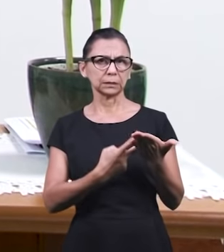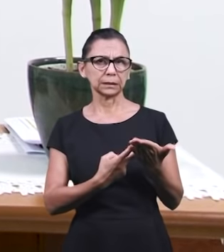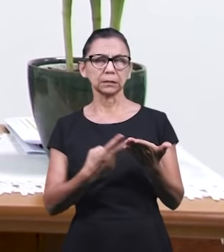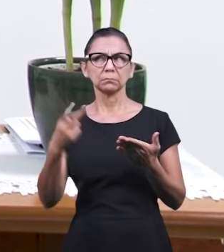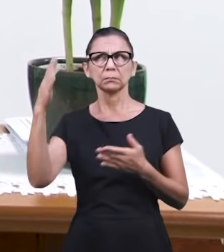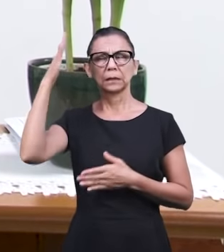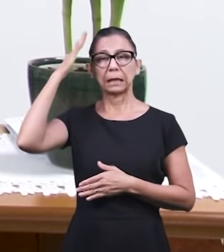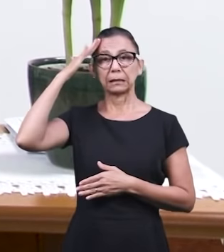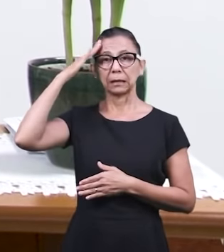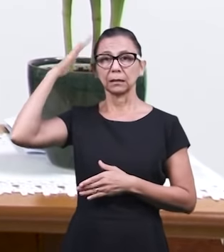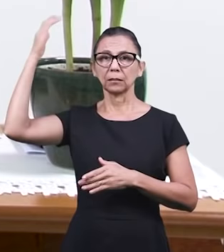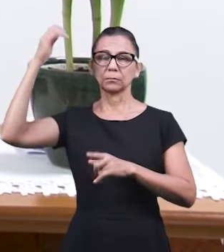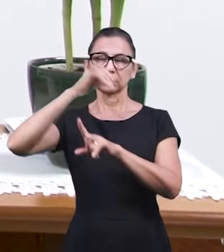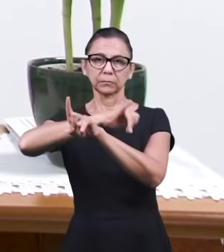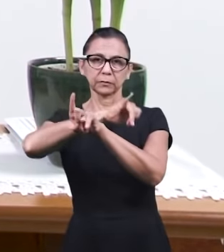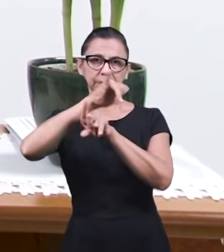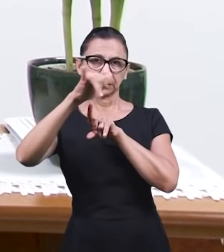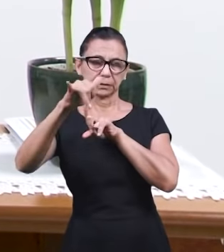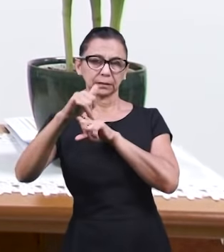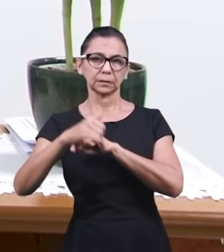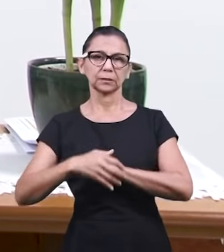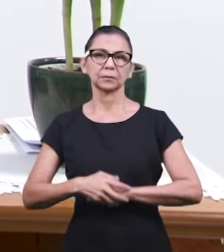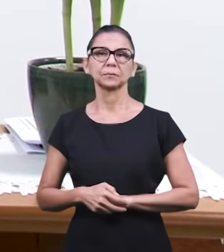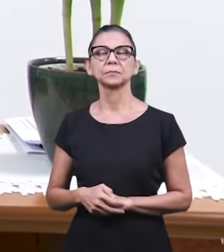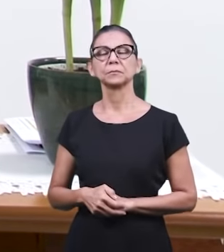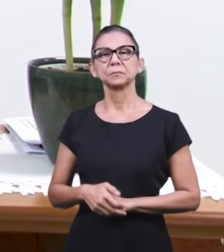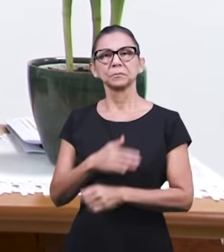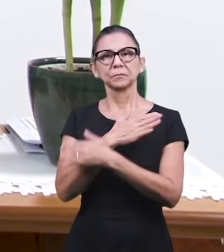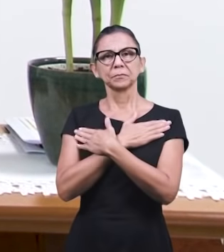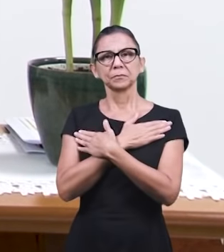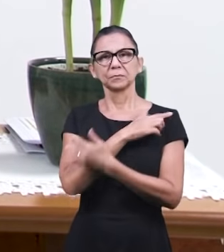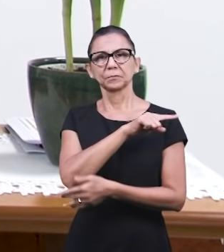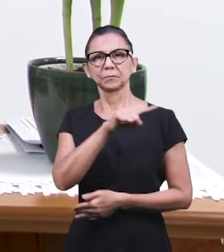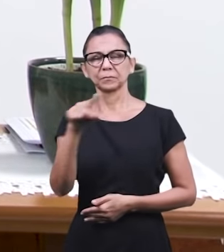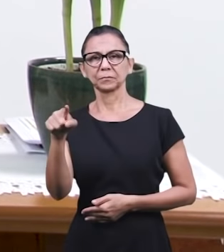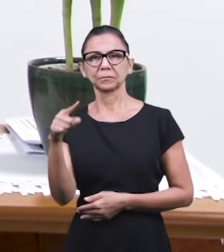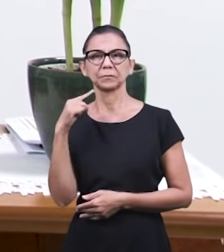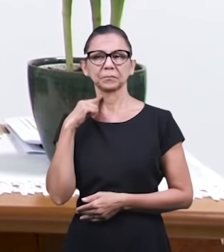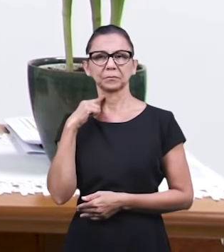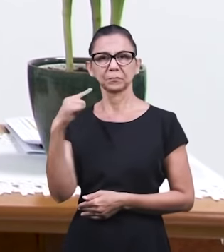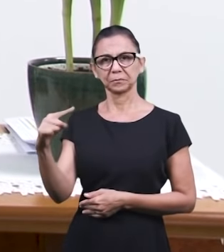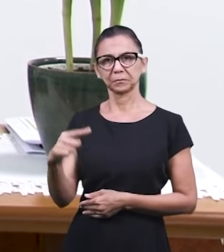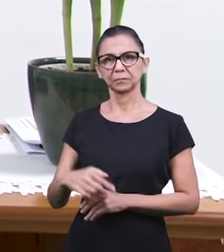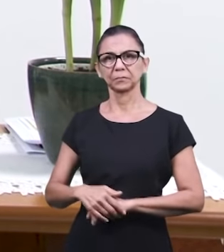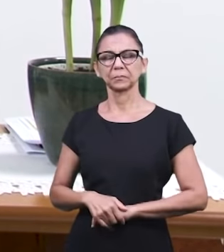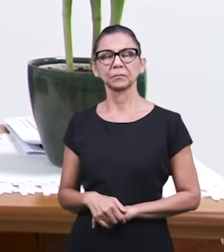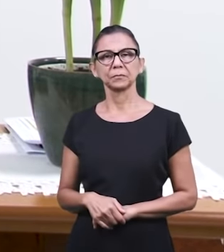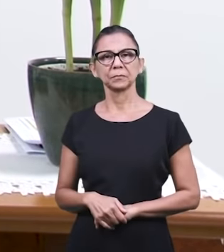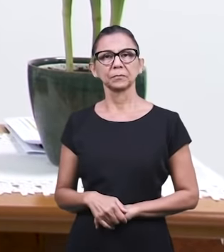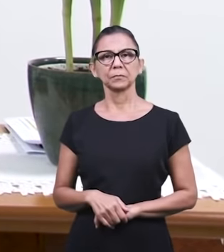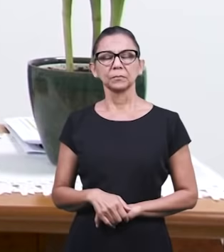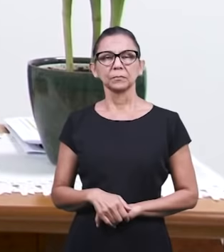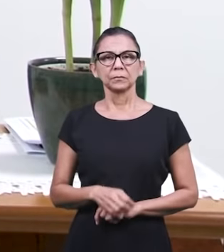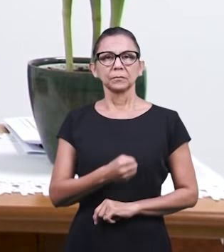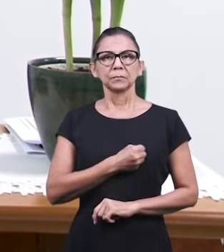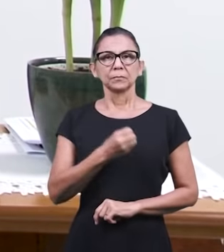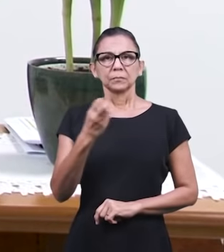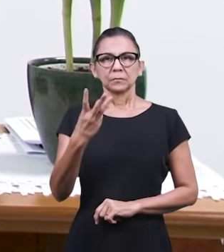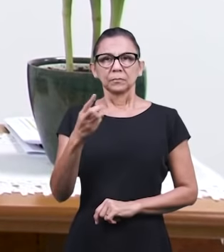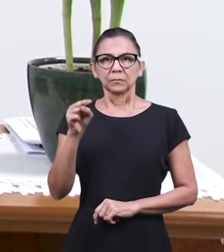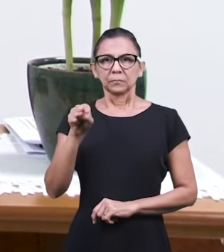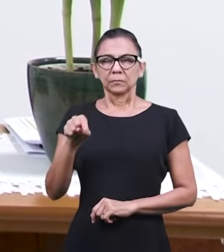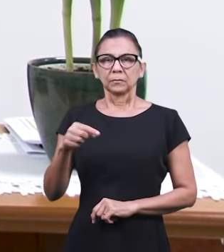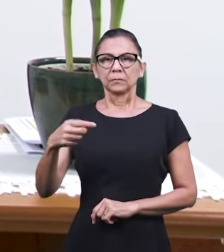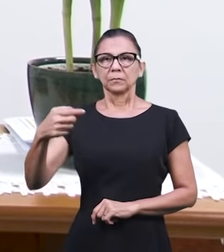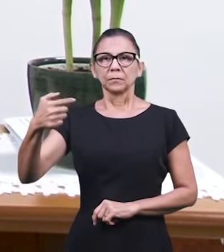Louvado seja o nome do Senhor, Mateus. Um abraço para você e os demais adolescentes de toda a Minas Gerais. Vamos agora à nossa questão de 3.7, o